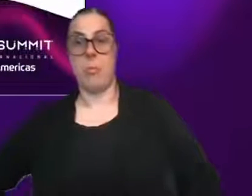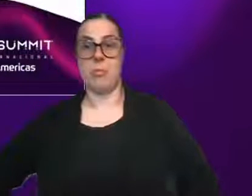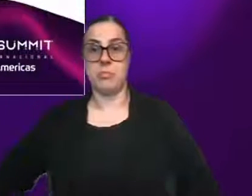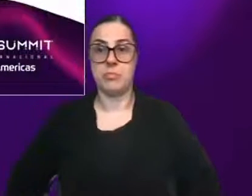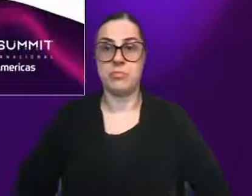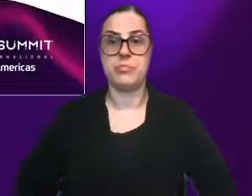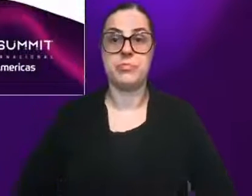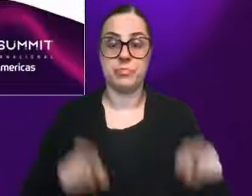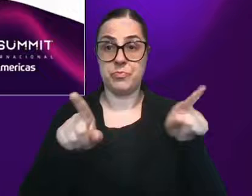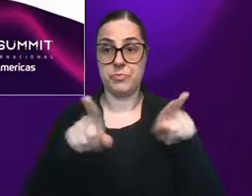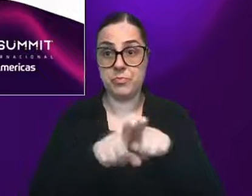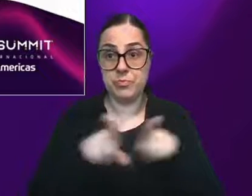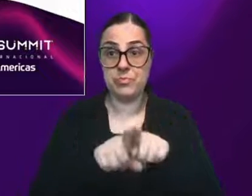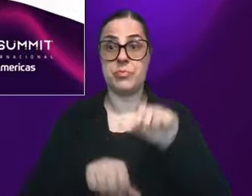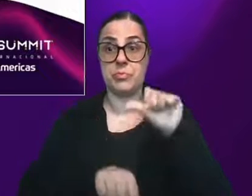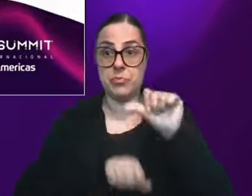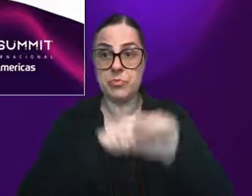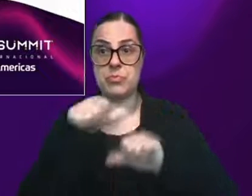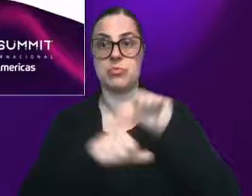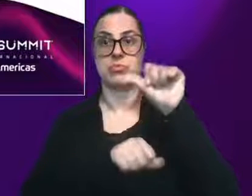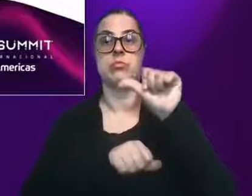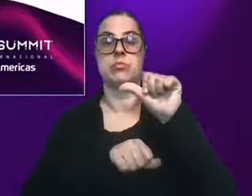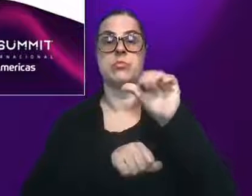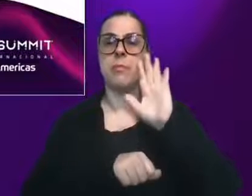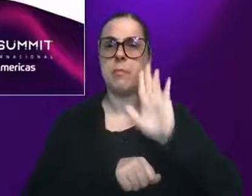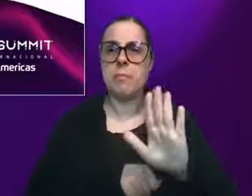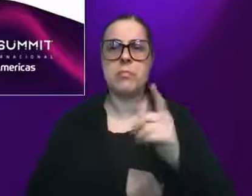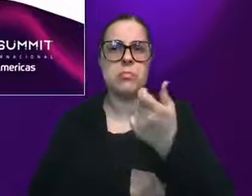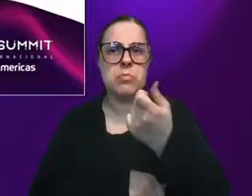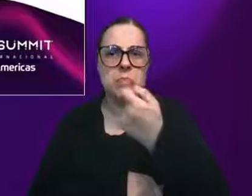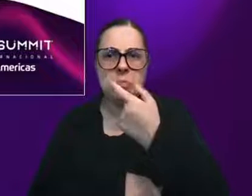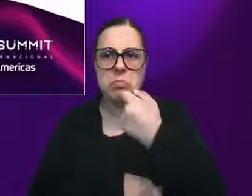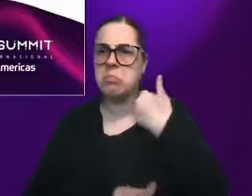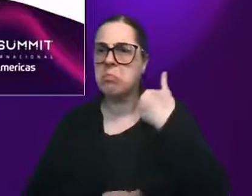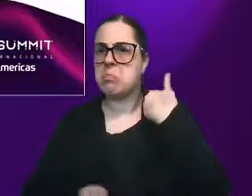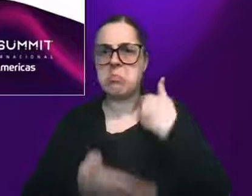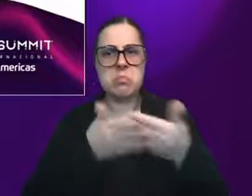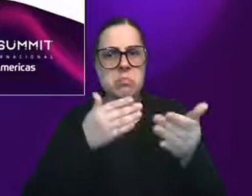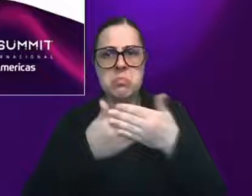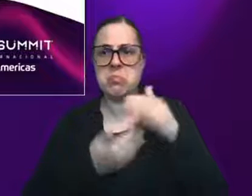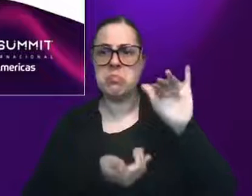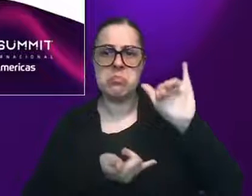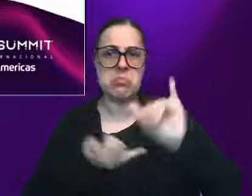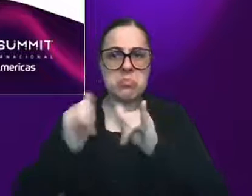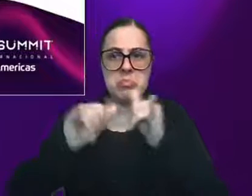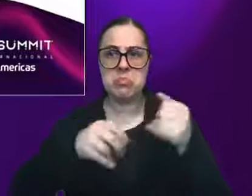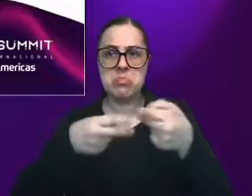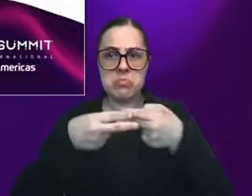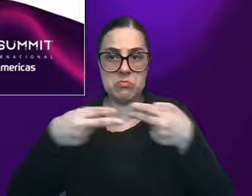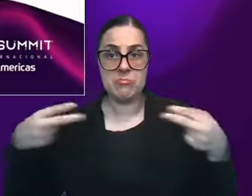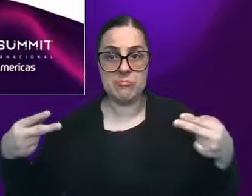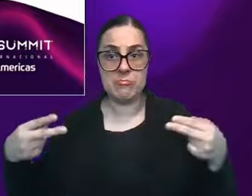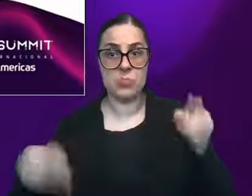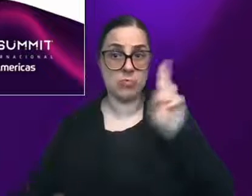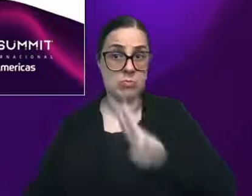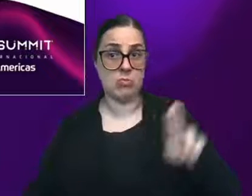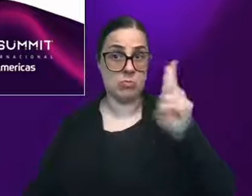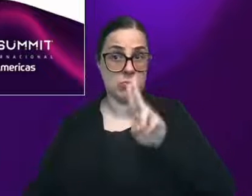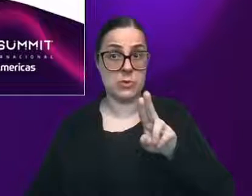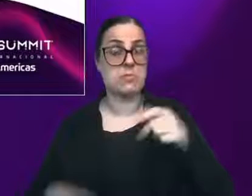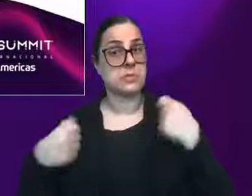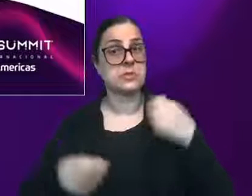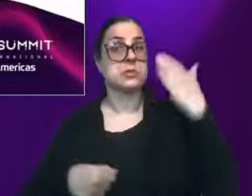mortalidade. Então, como toda droga, nós precisamos saber quando a gente começa, quando a gente